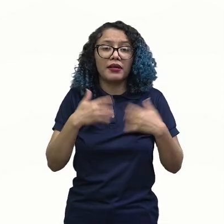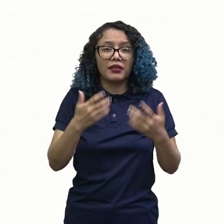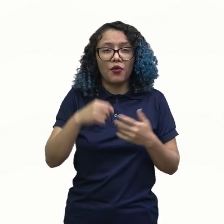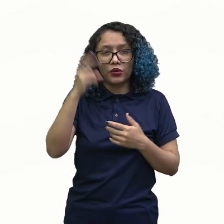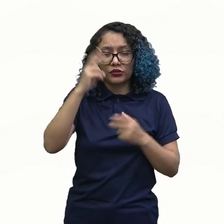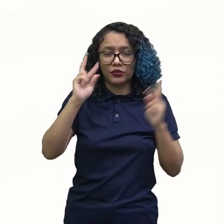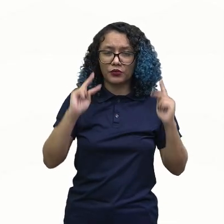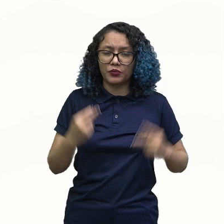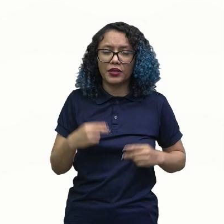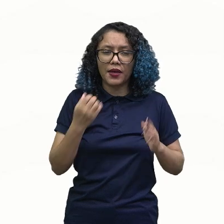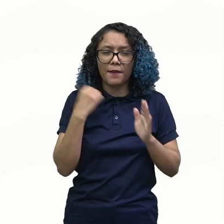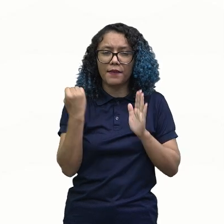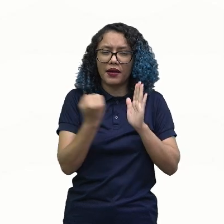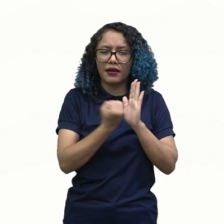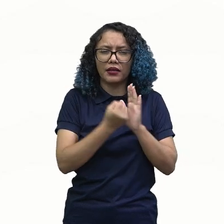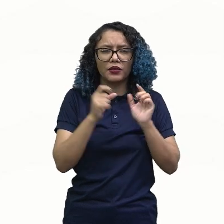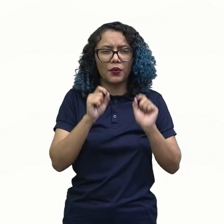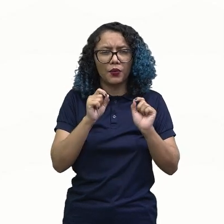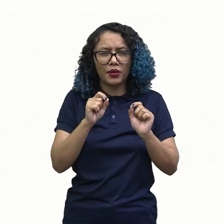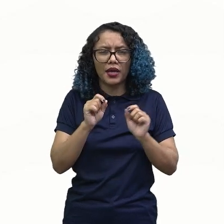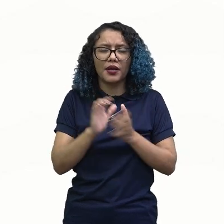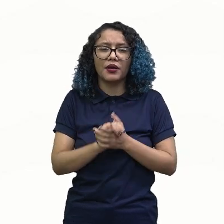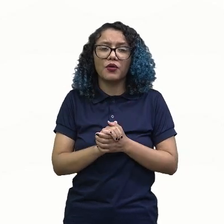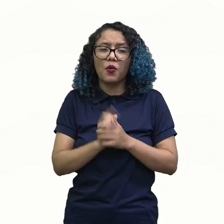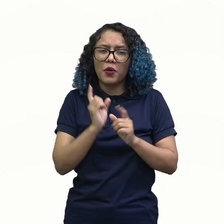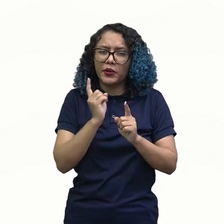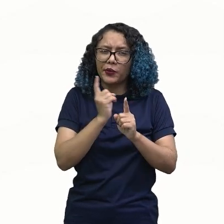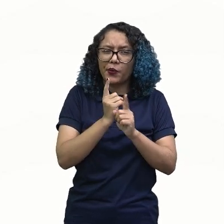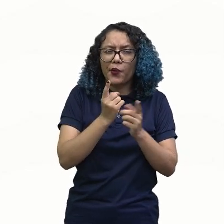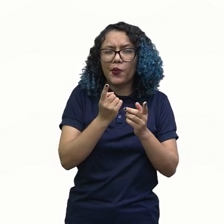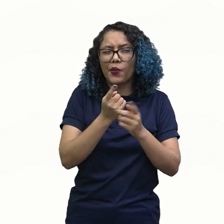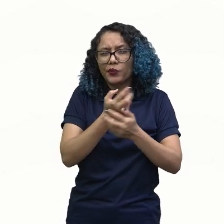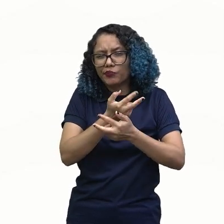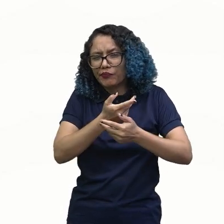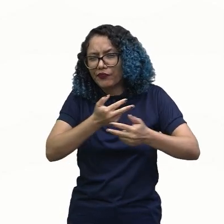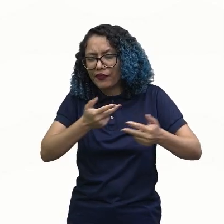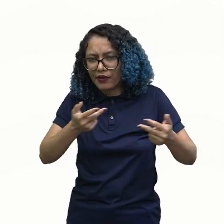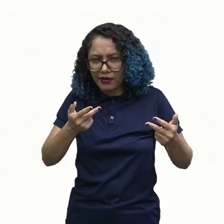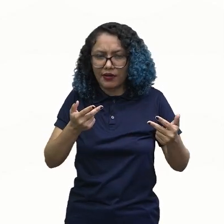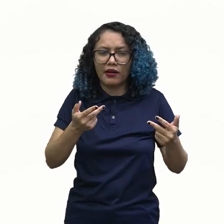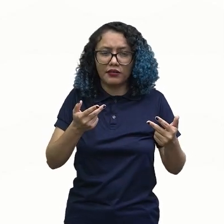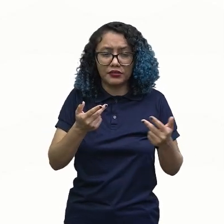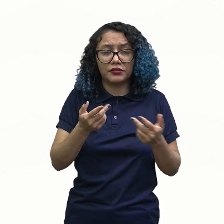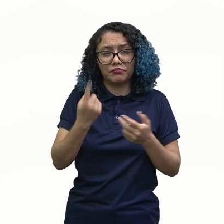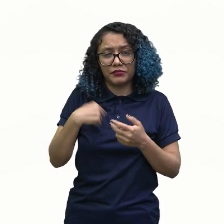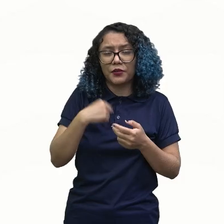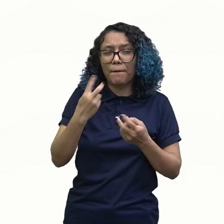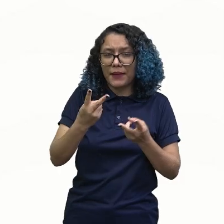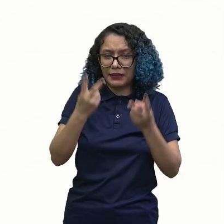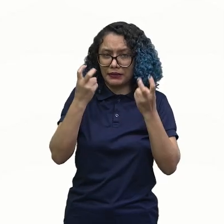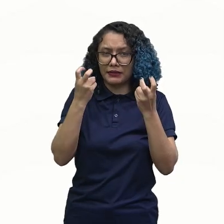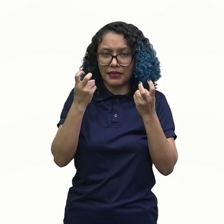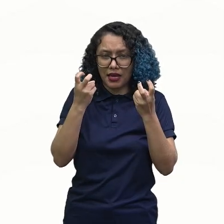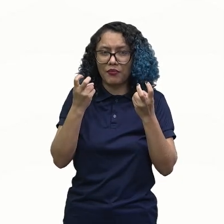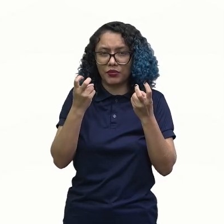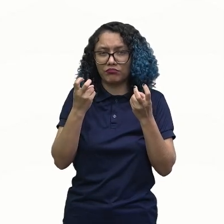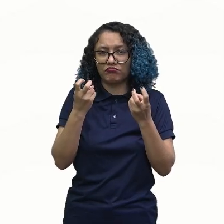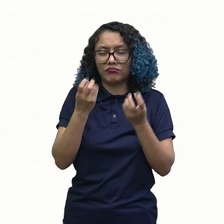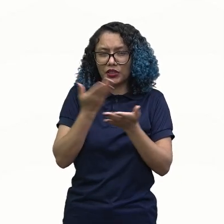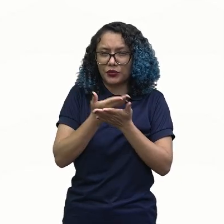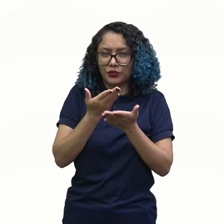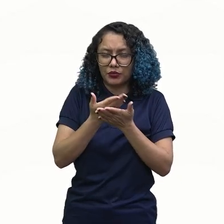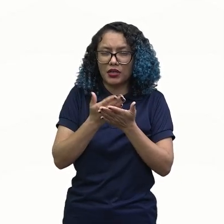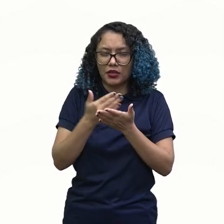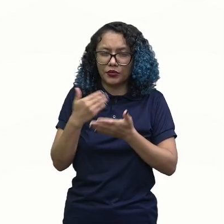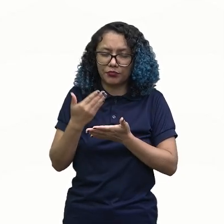marcada por encontros e desencontros, né? O que a gente vem observando ao longo da aula. E desde a